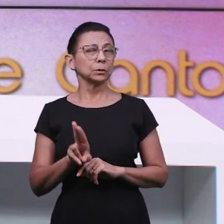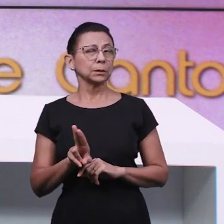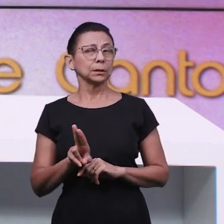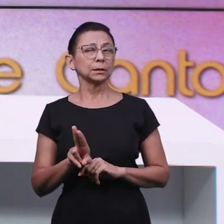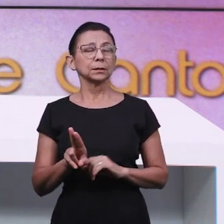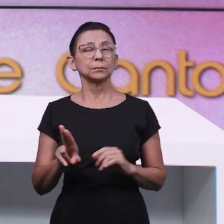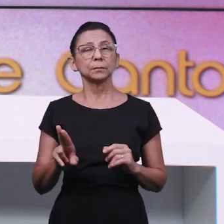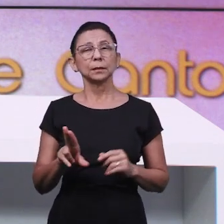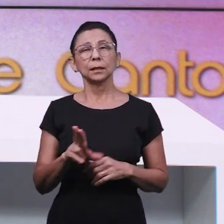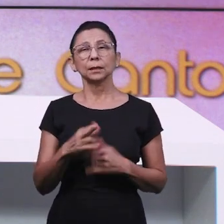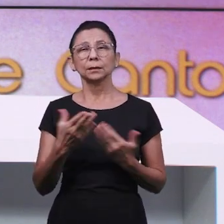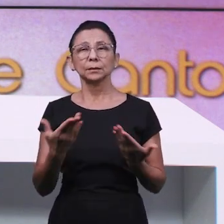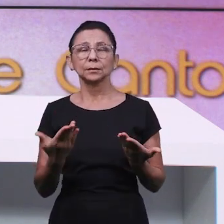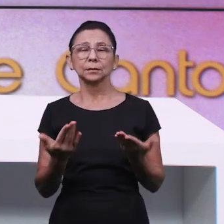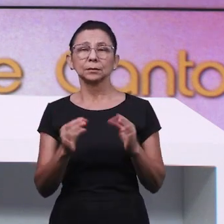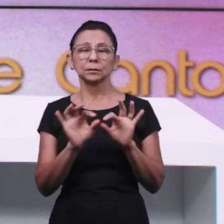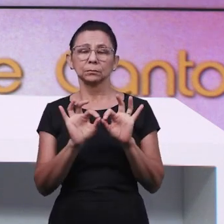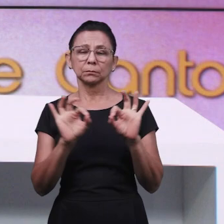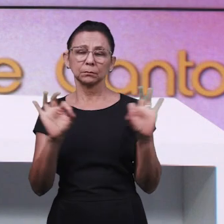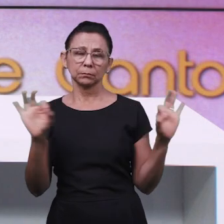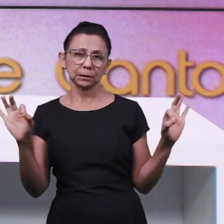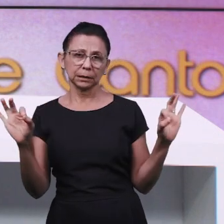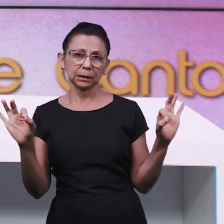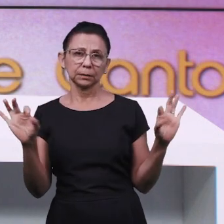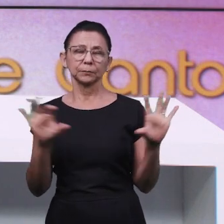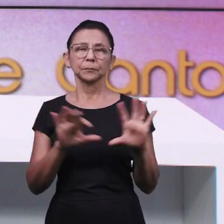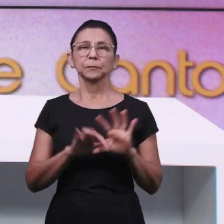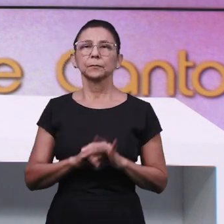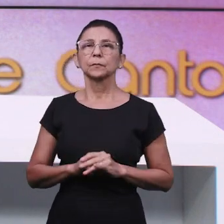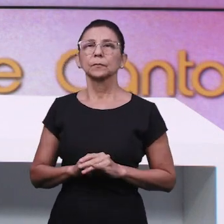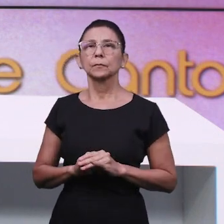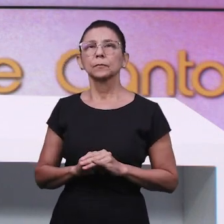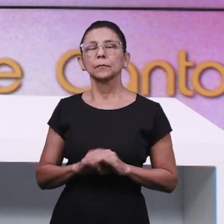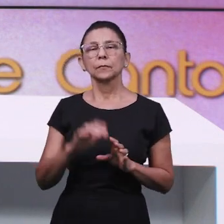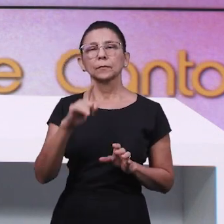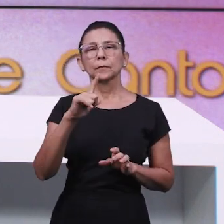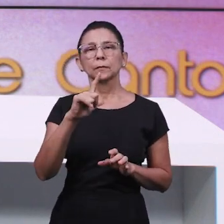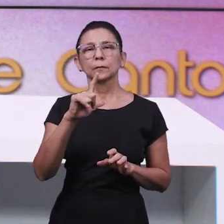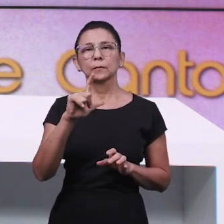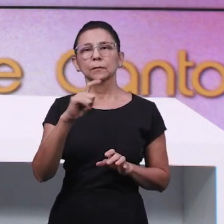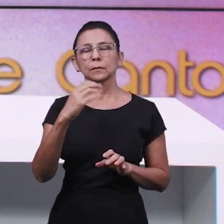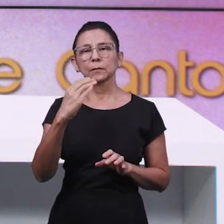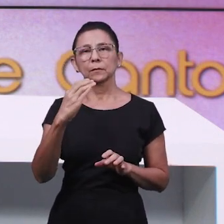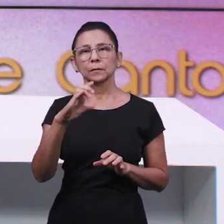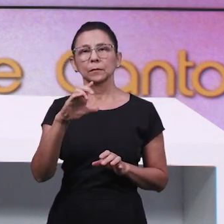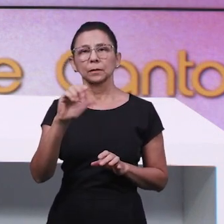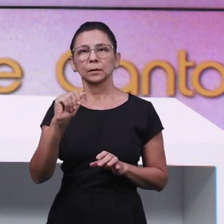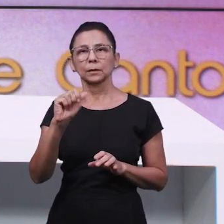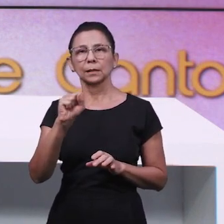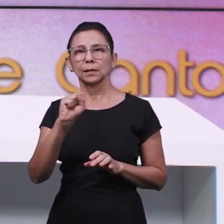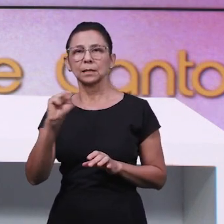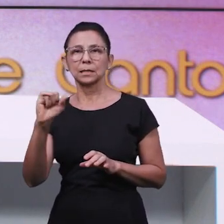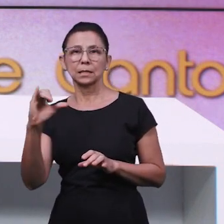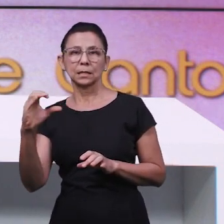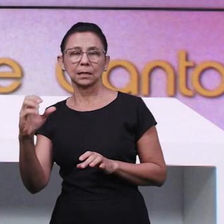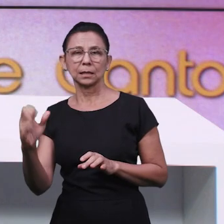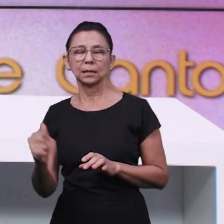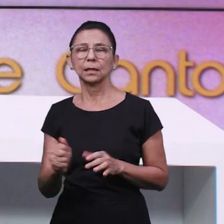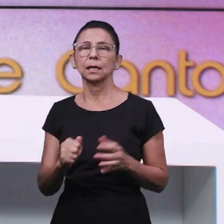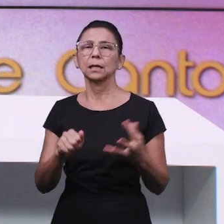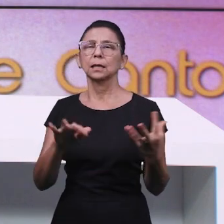mais clássicas, mais verticais, ou seja, nós temos um pouco de mix